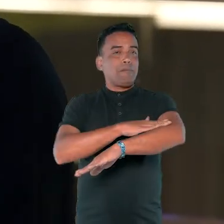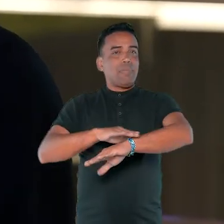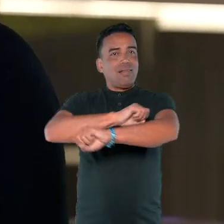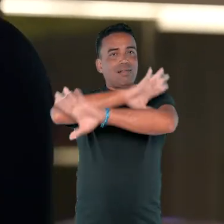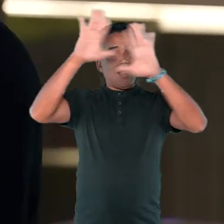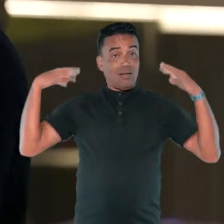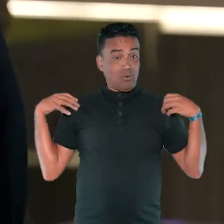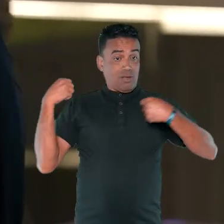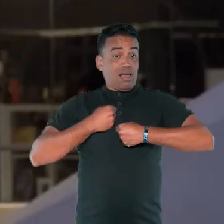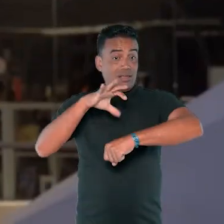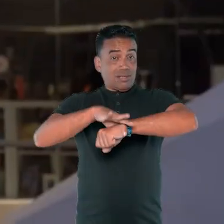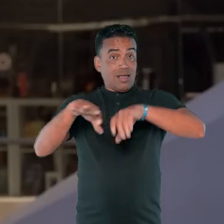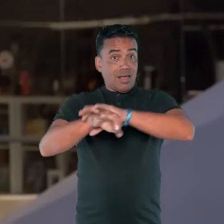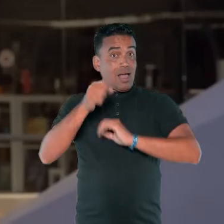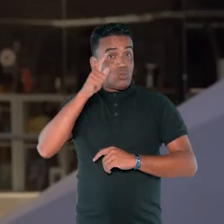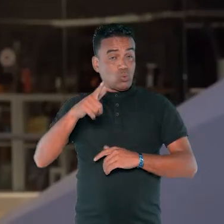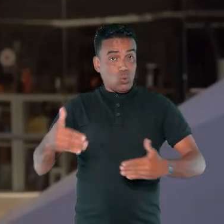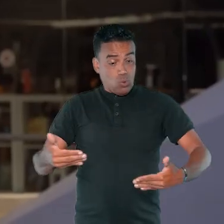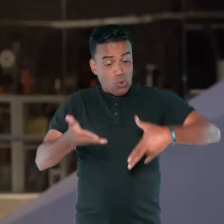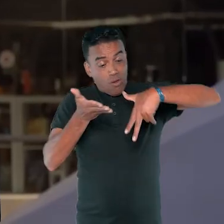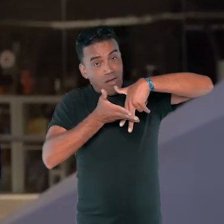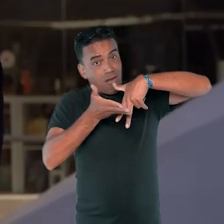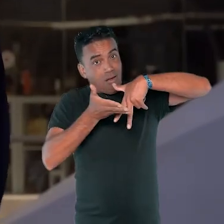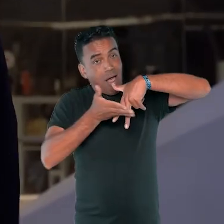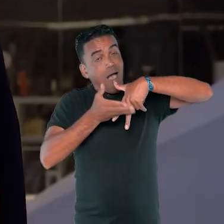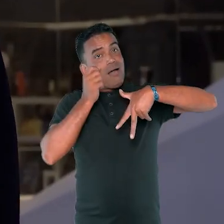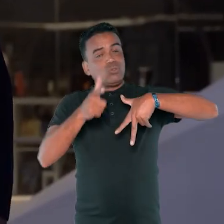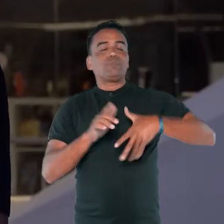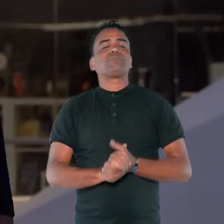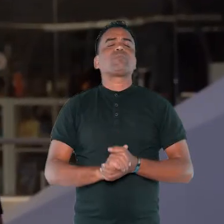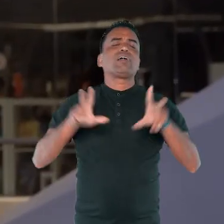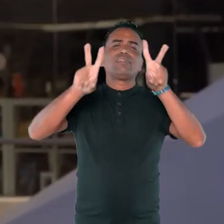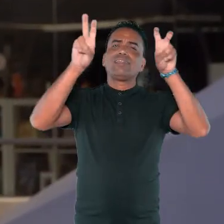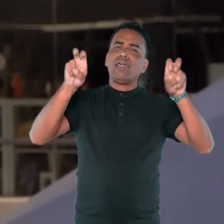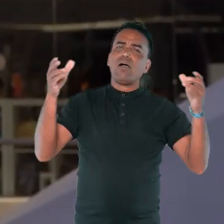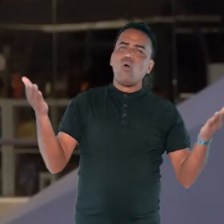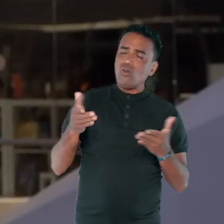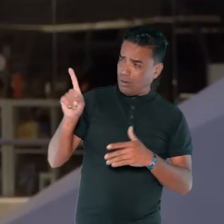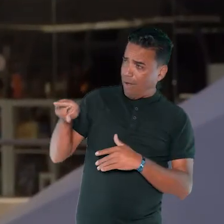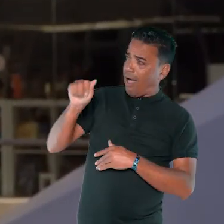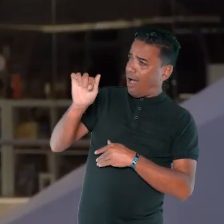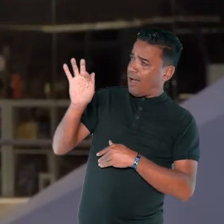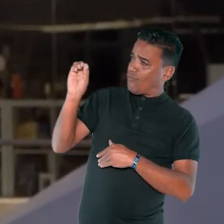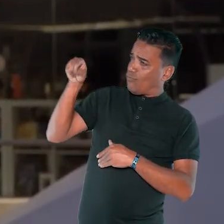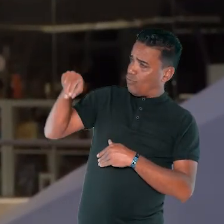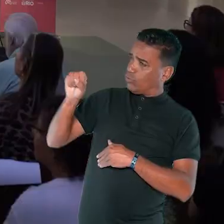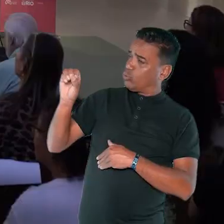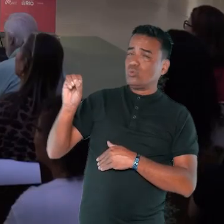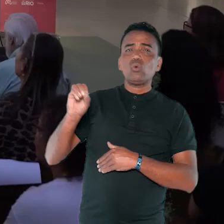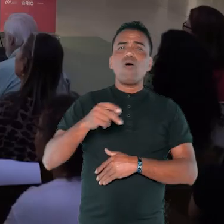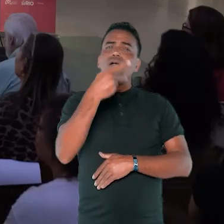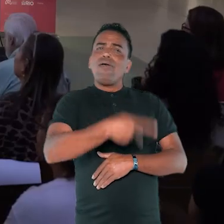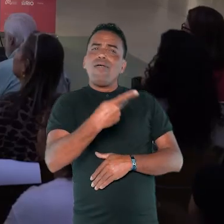cabeça de tom escuro. Traja camiseta de botões de mangas compridas de tom azul escuro e calça jeans. Usa óculos redondos de aro preto.